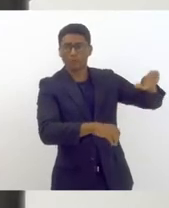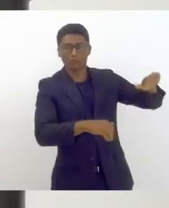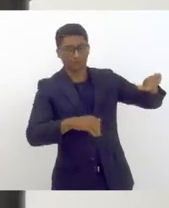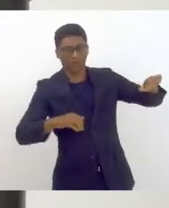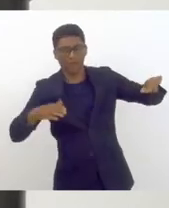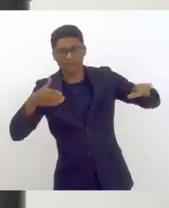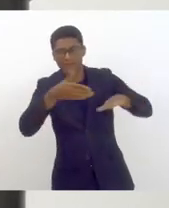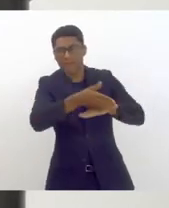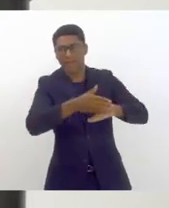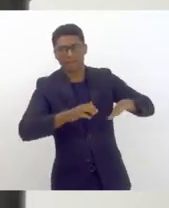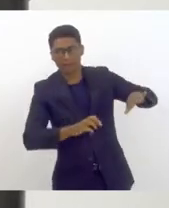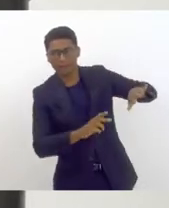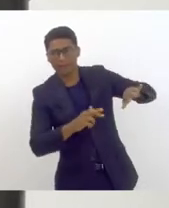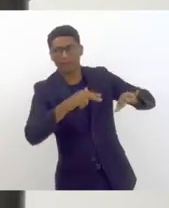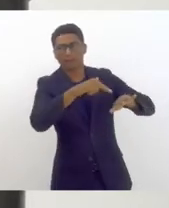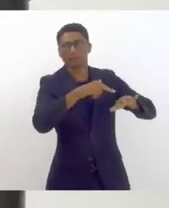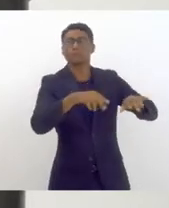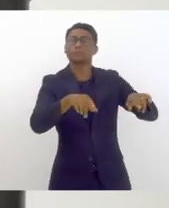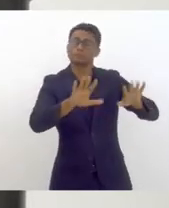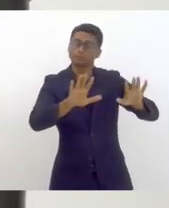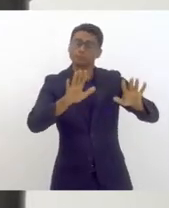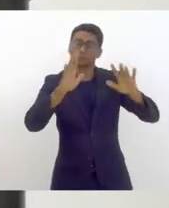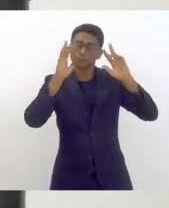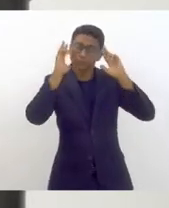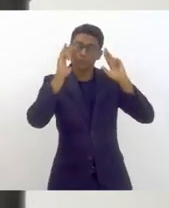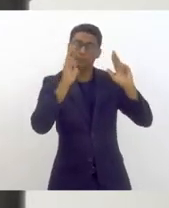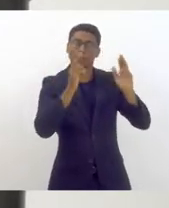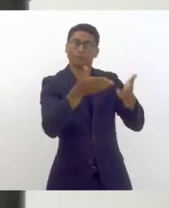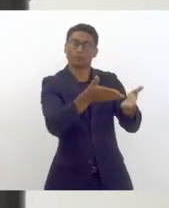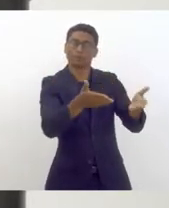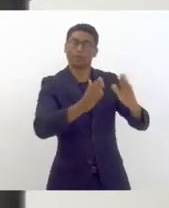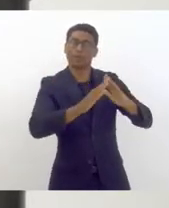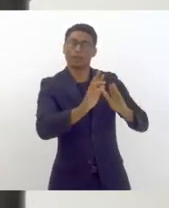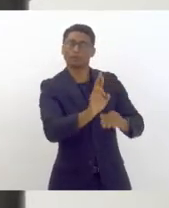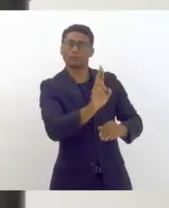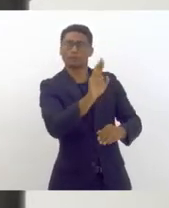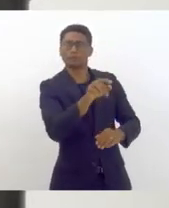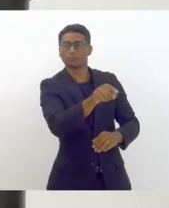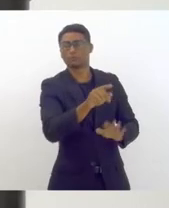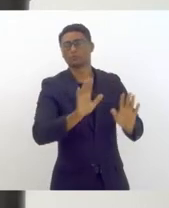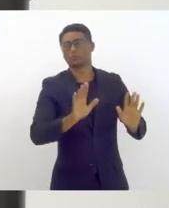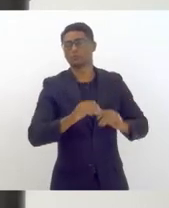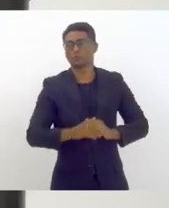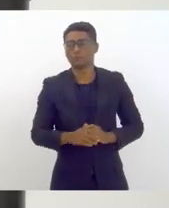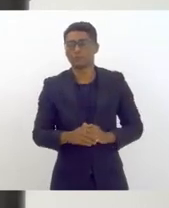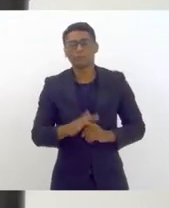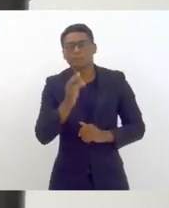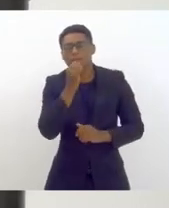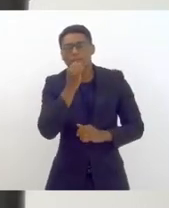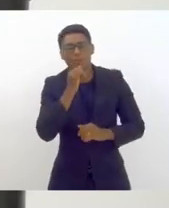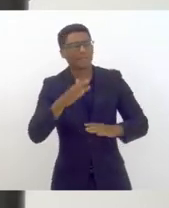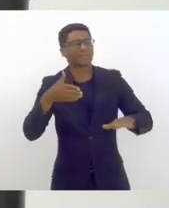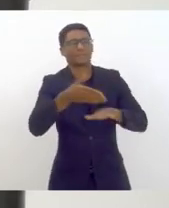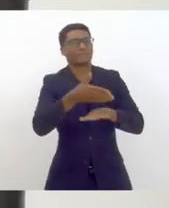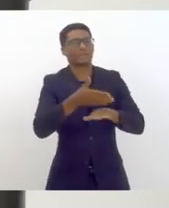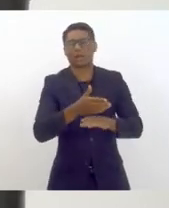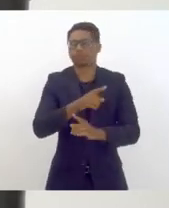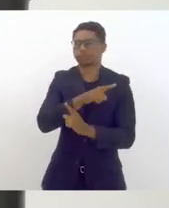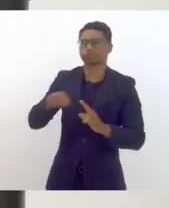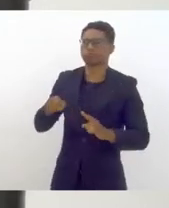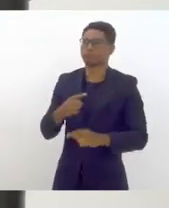dono do terreno, o proprietário, né? Mas a gente não pode deixar de ter o acesso às